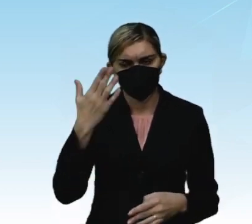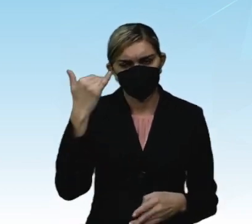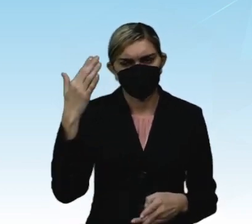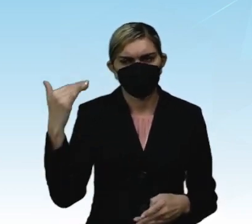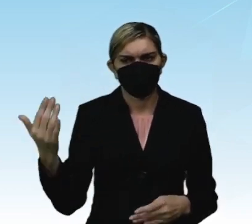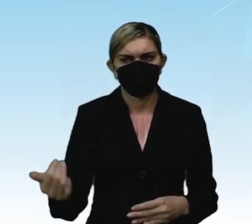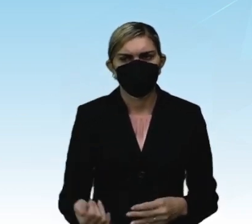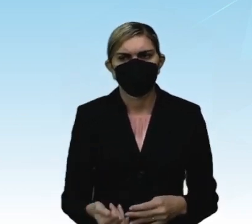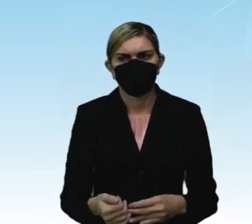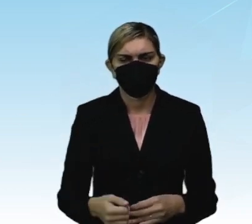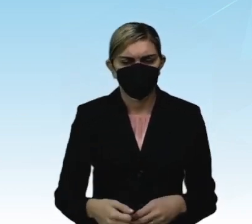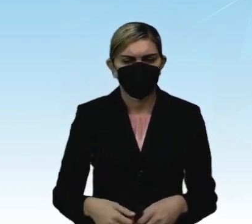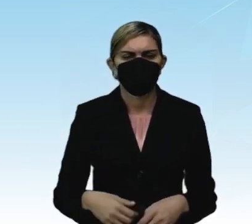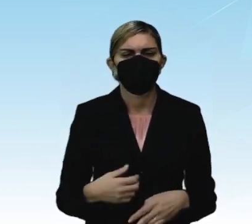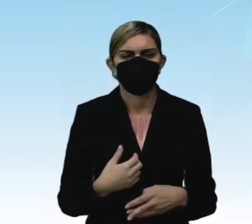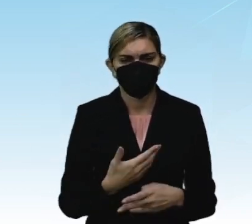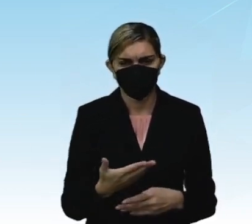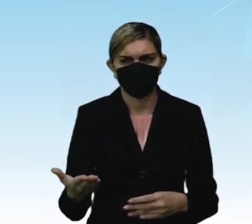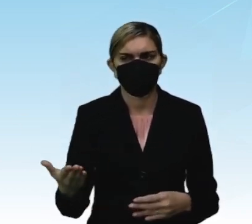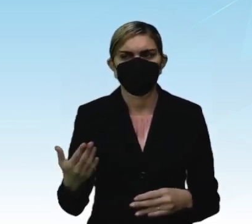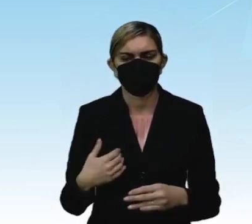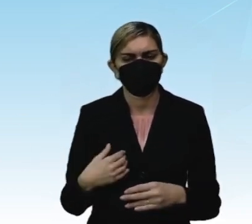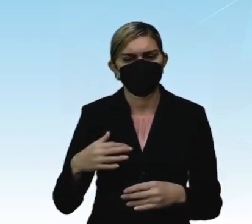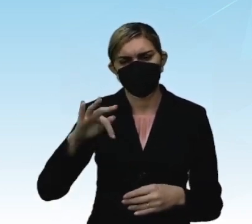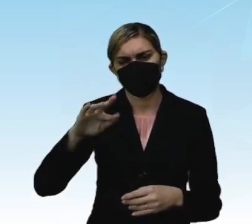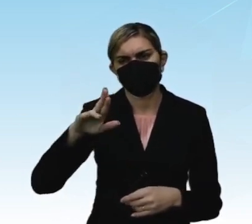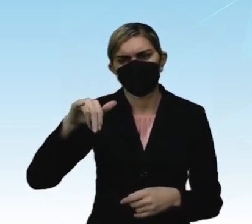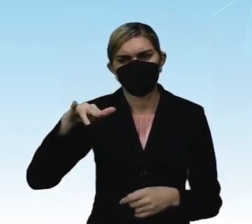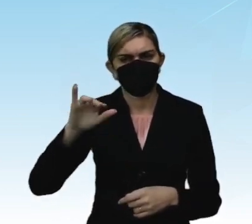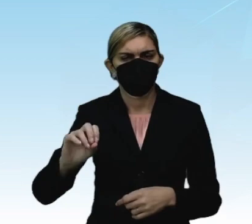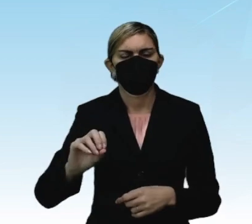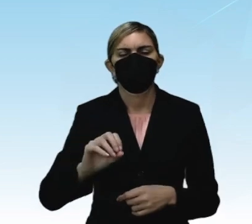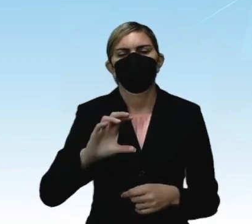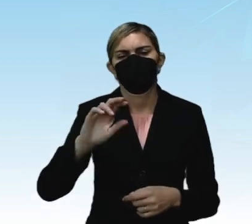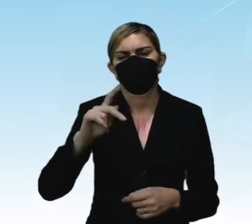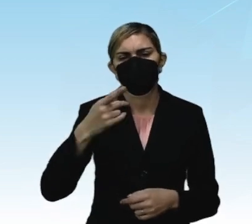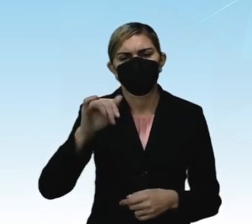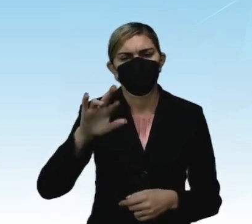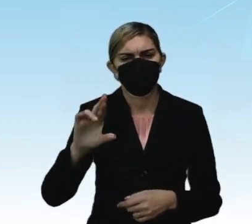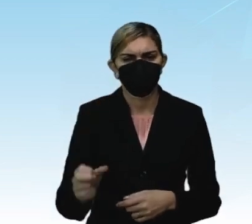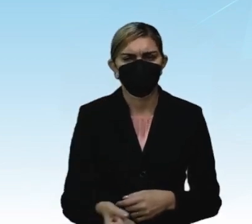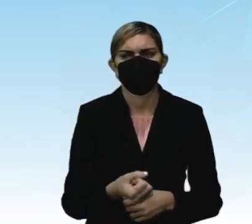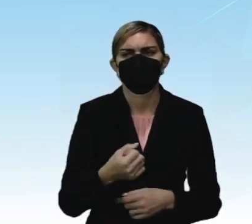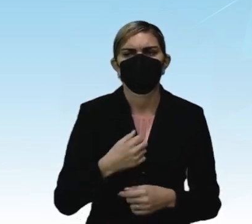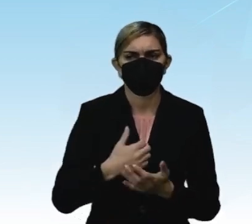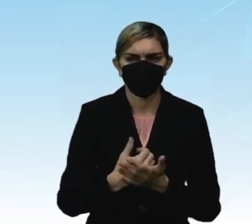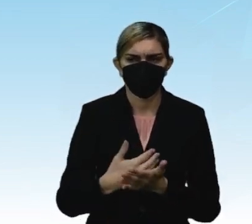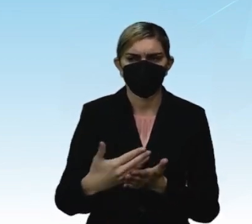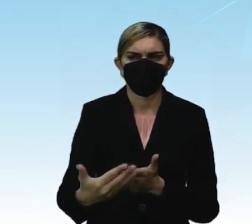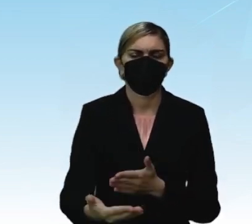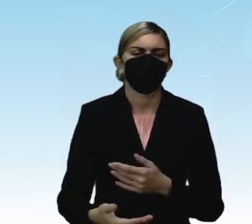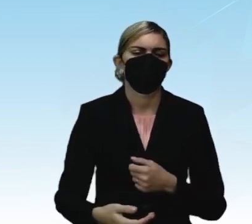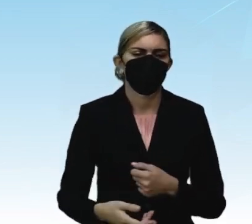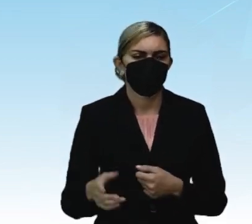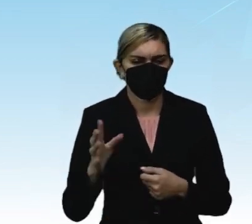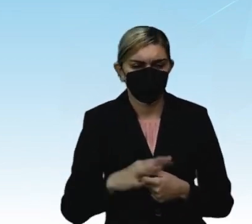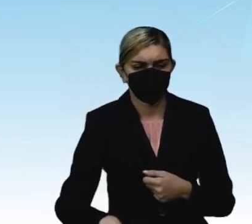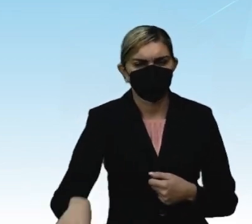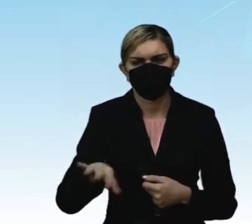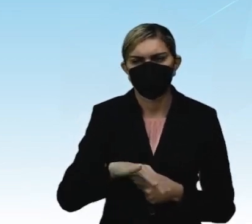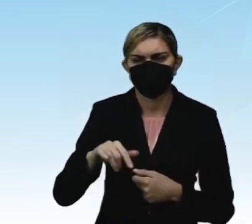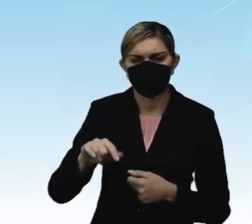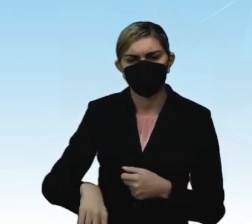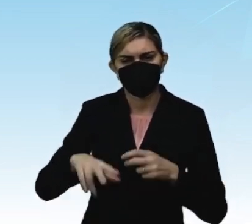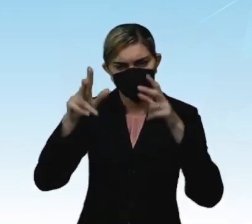famosas. Gente, os Funiô e os Chucurus, vocês passaram e todas essas ficam aqui no